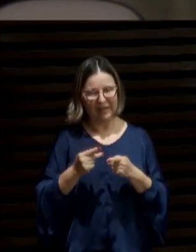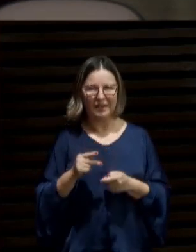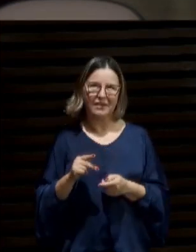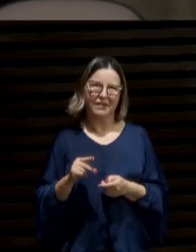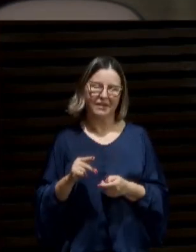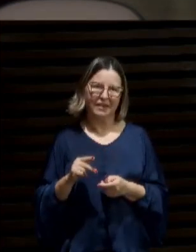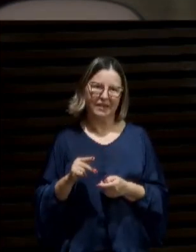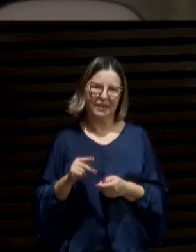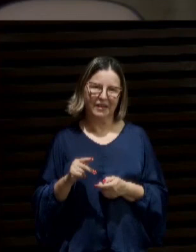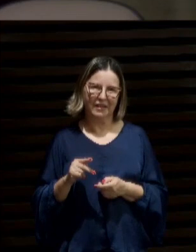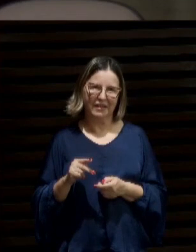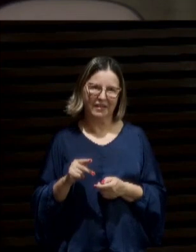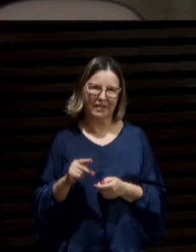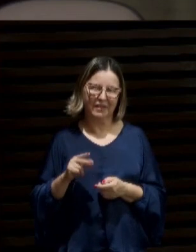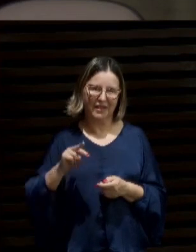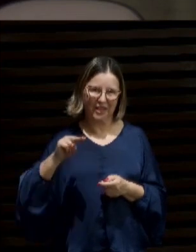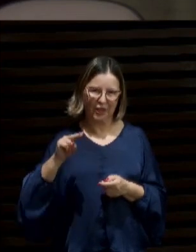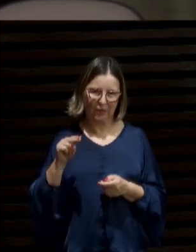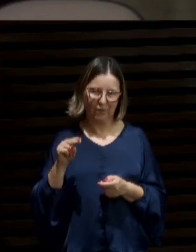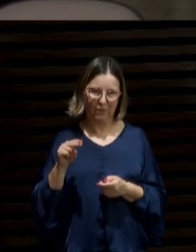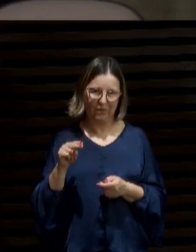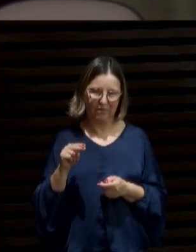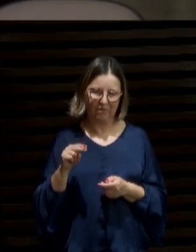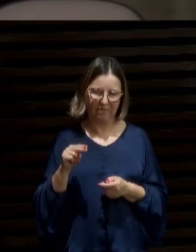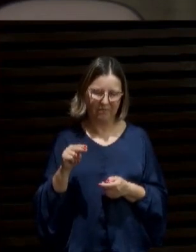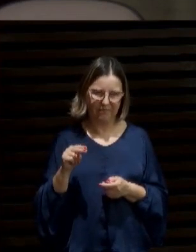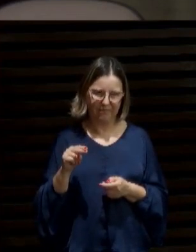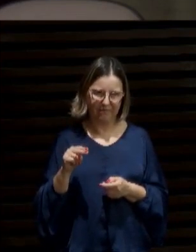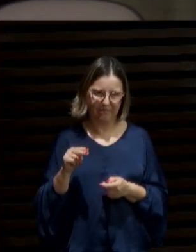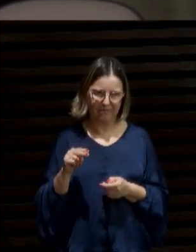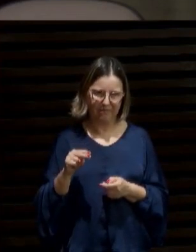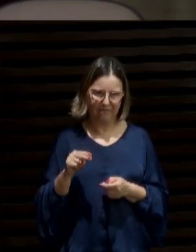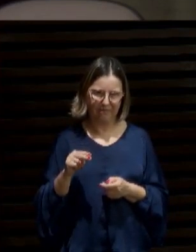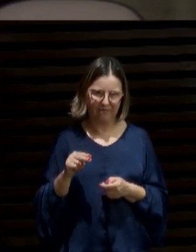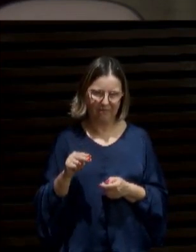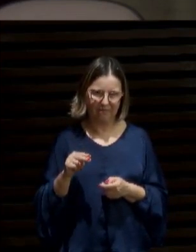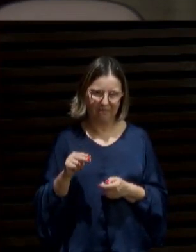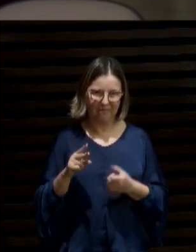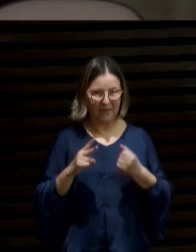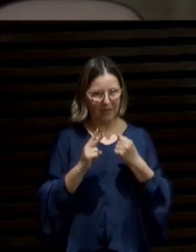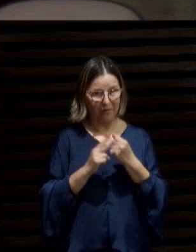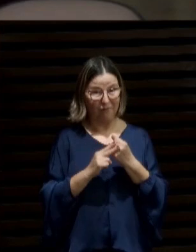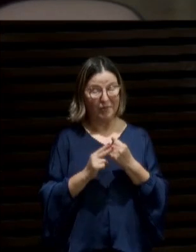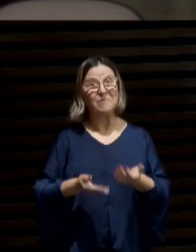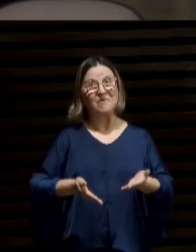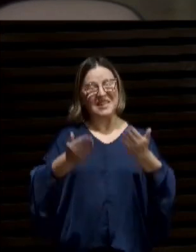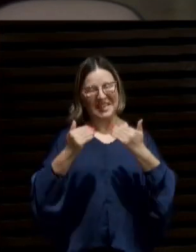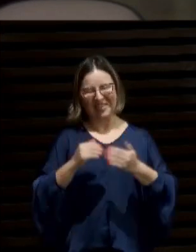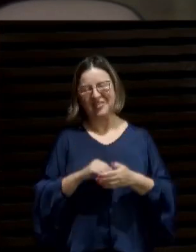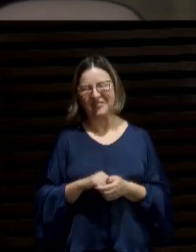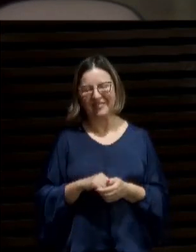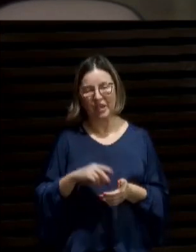para o verbo dar, dudemi. O verbo é o verbo dar. Então,